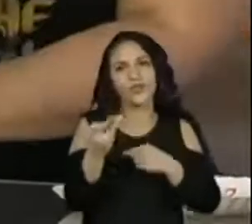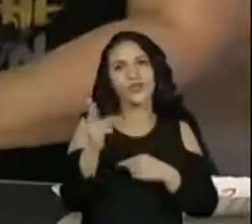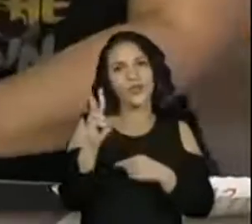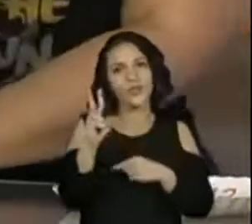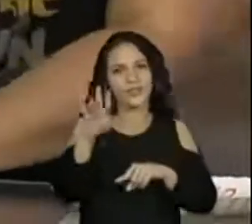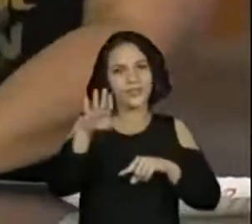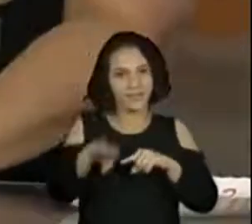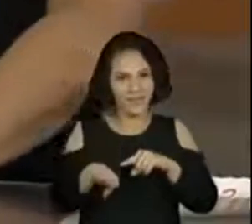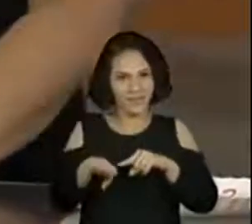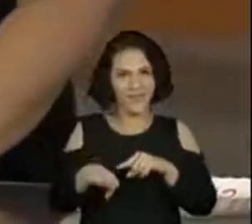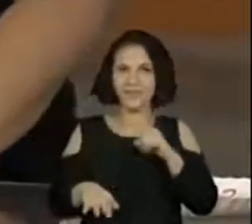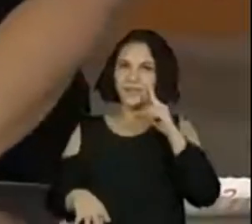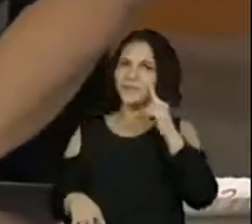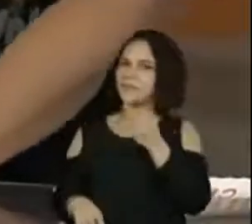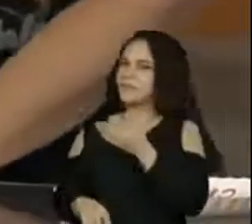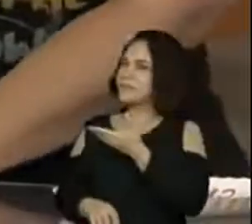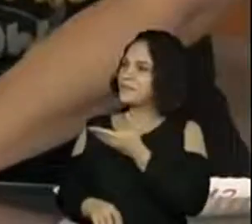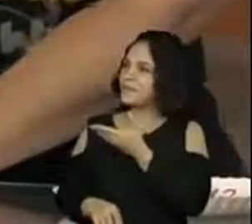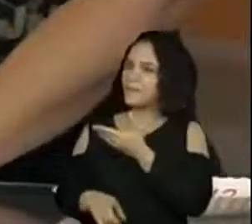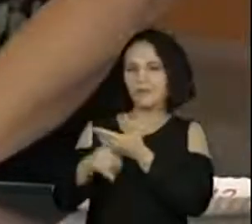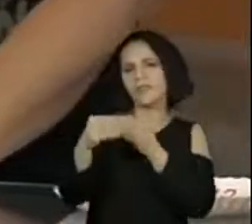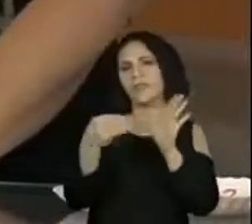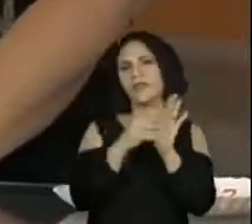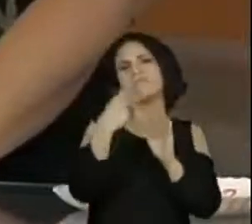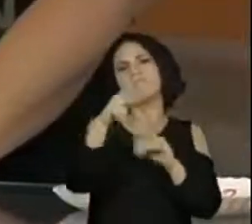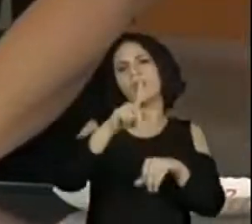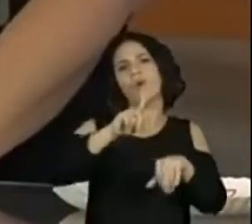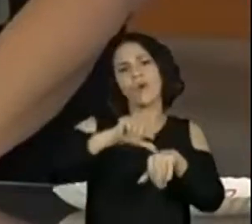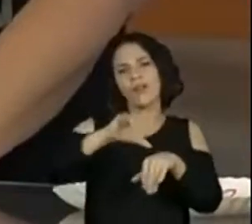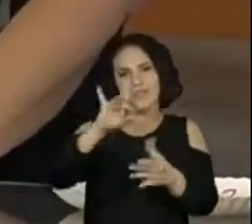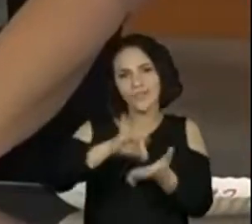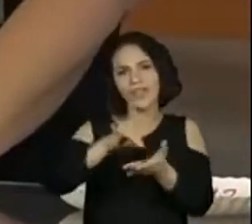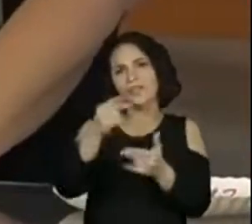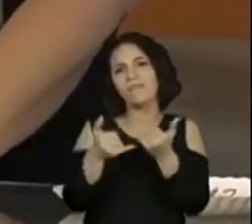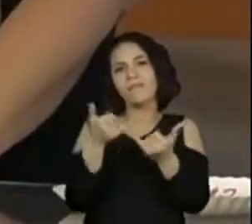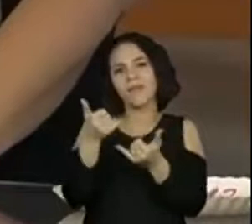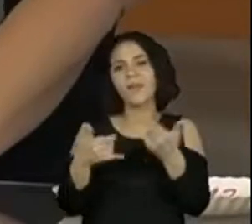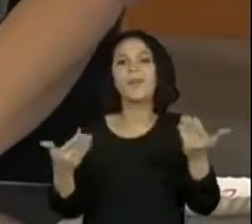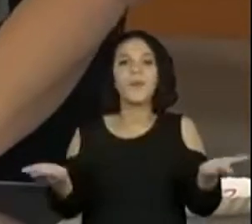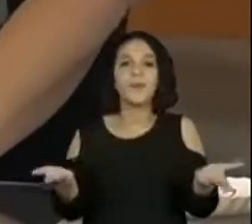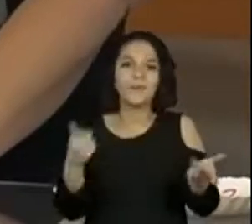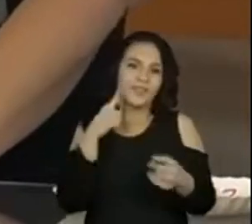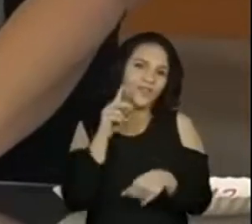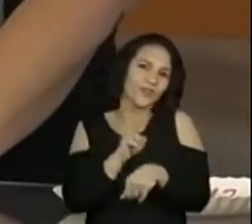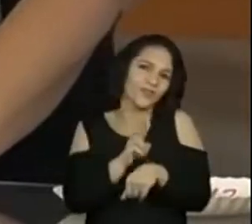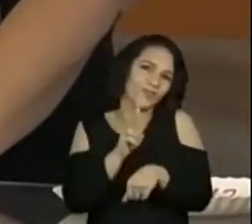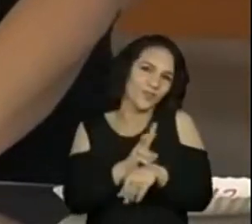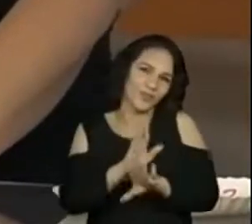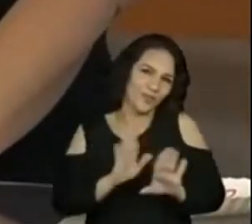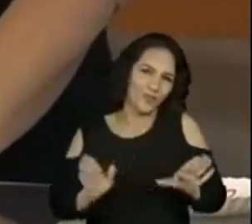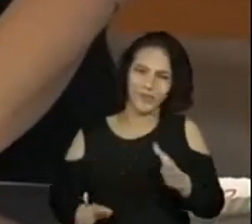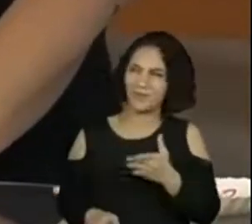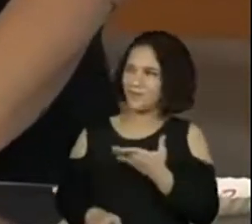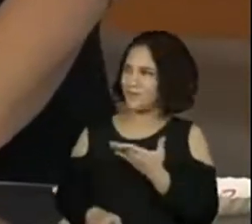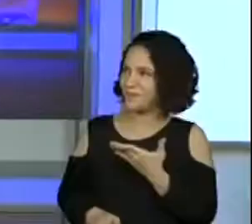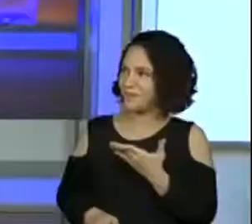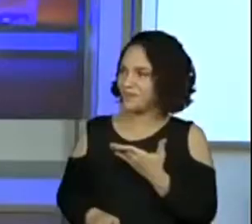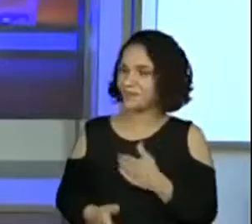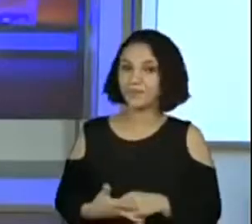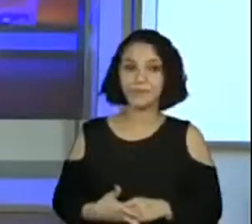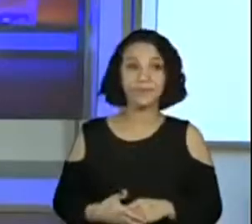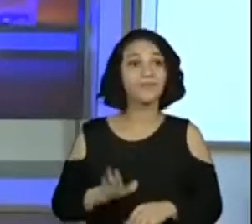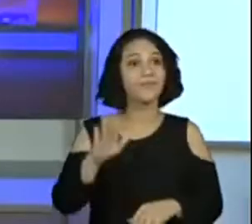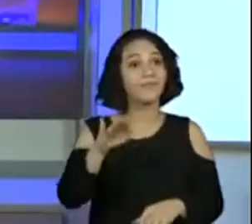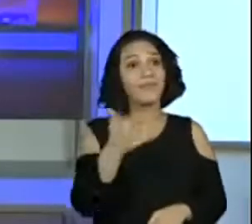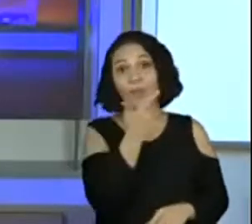Aí vocês marcam o horário que vocês brincam de verdade, tá bom? Aqui foi só um ensaio. Deixa eu pensar mais